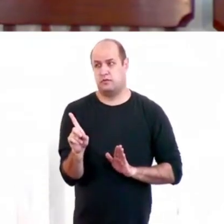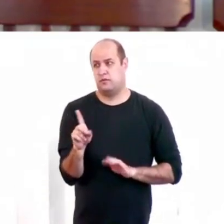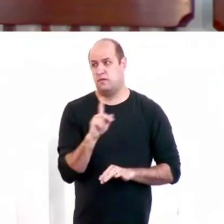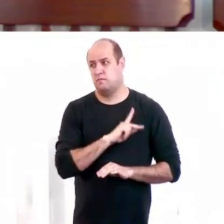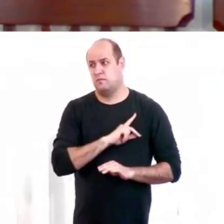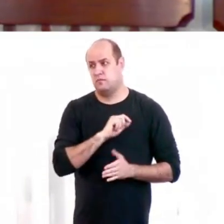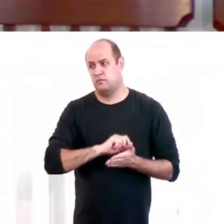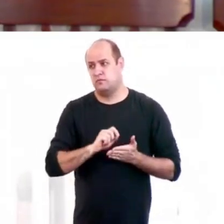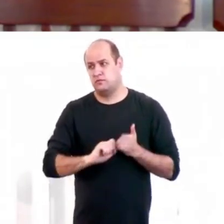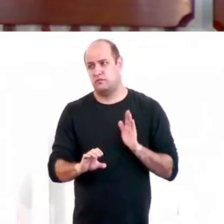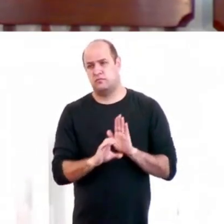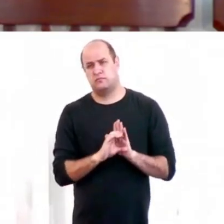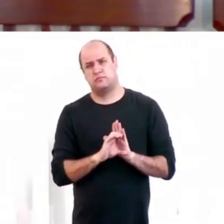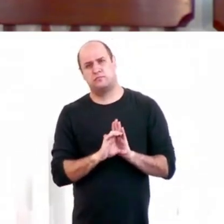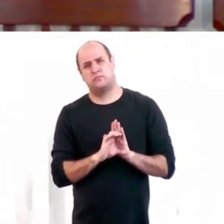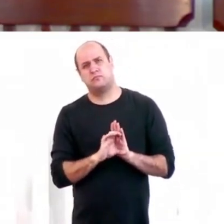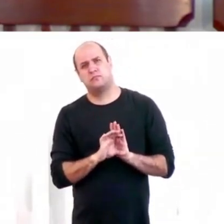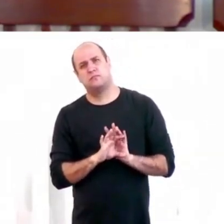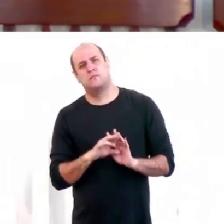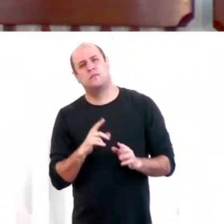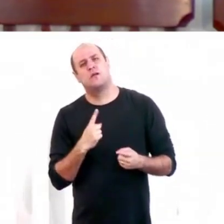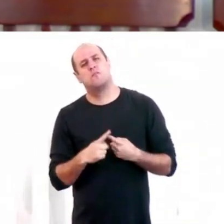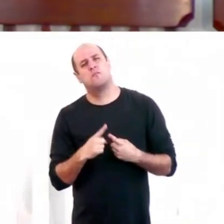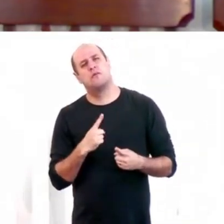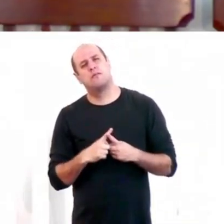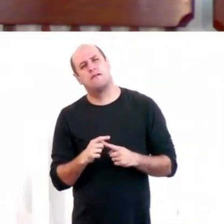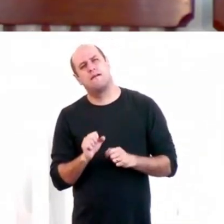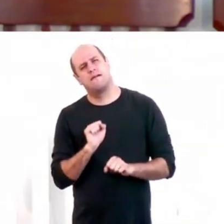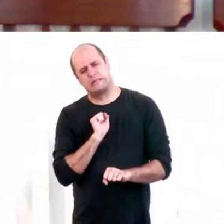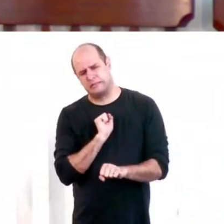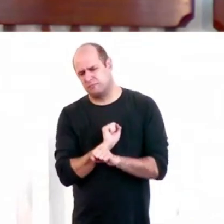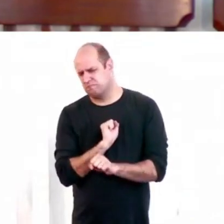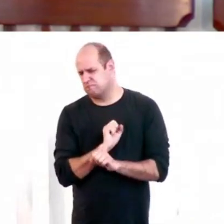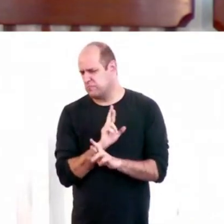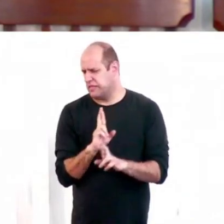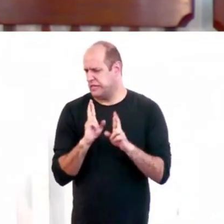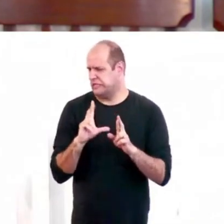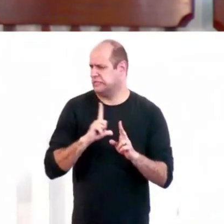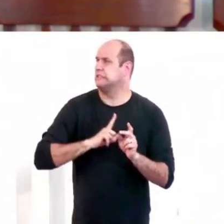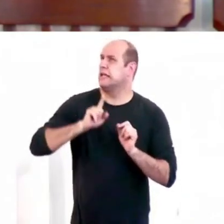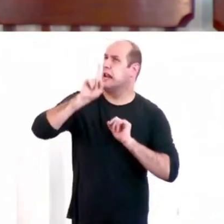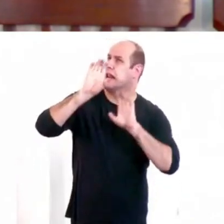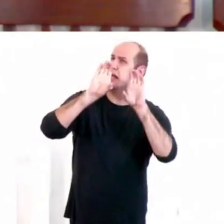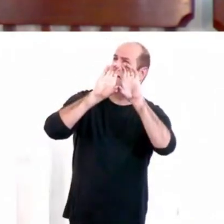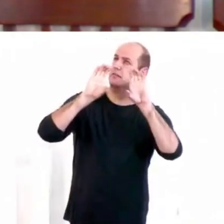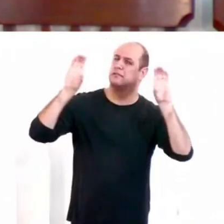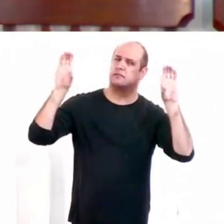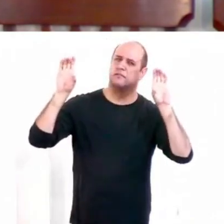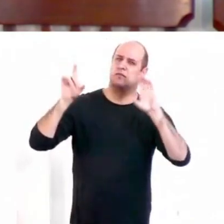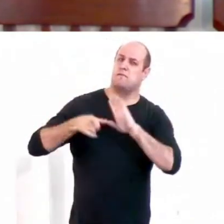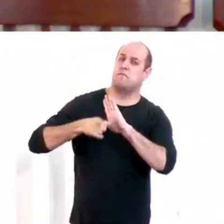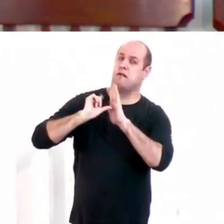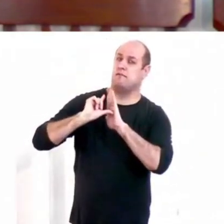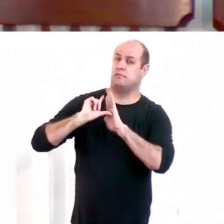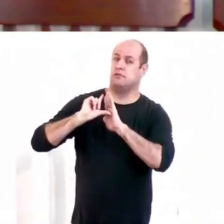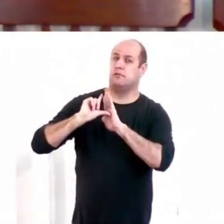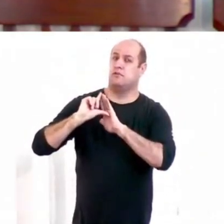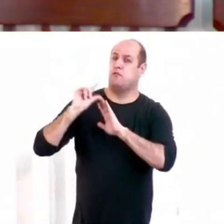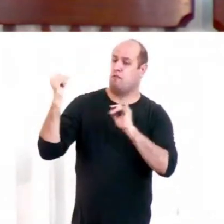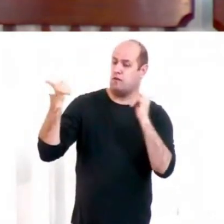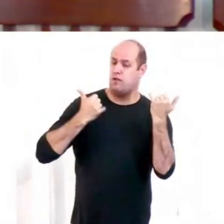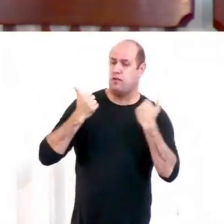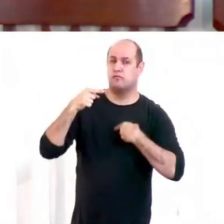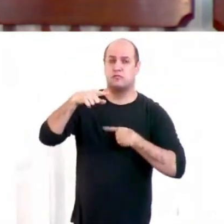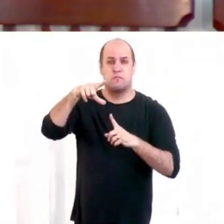da esperança que vos está preservada nos céus, da qual antes ouvistes, vocês tiveram o privilégio